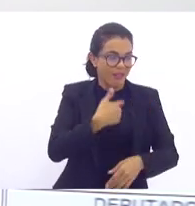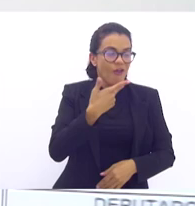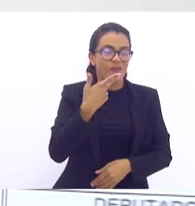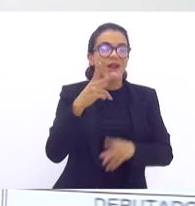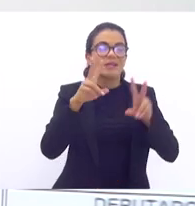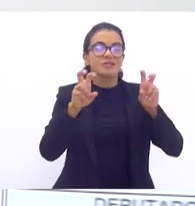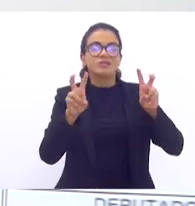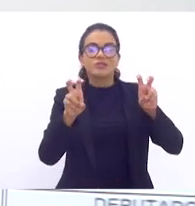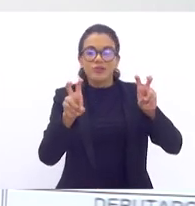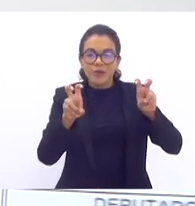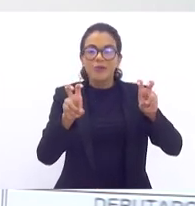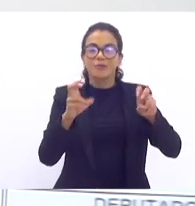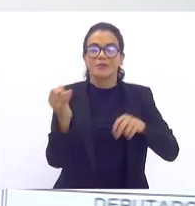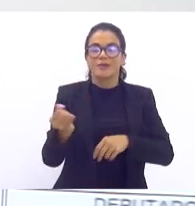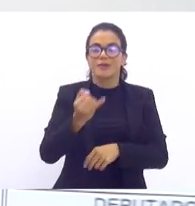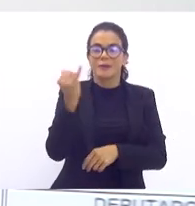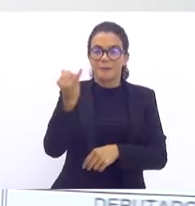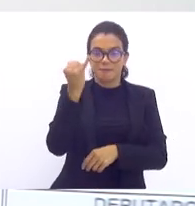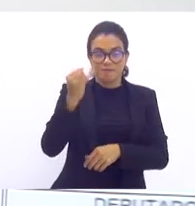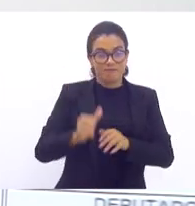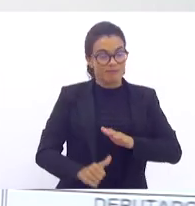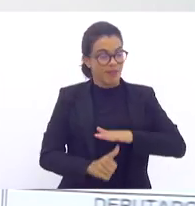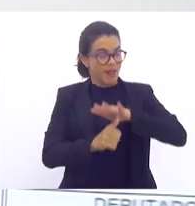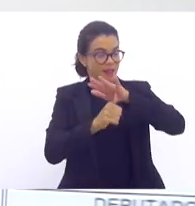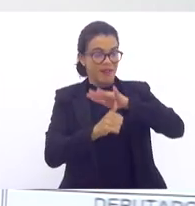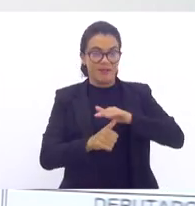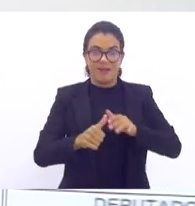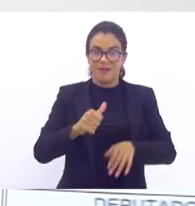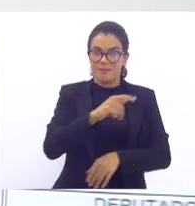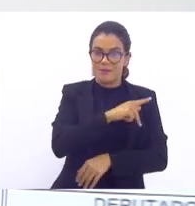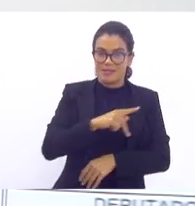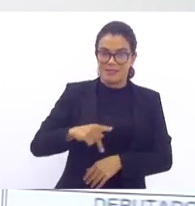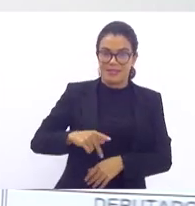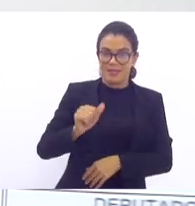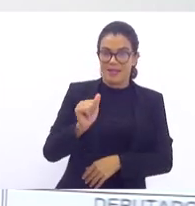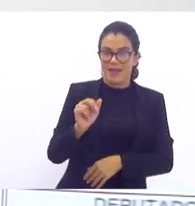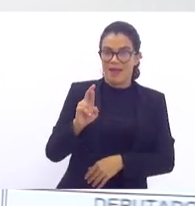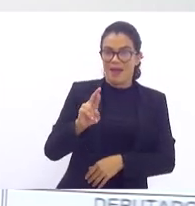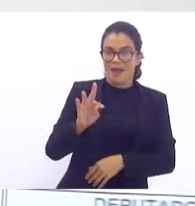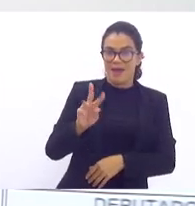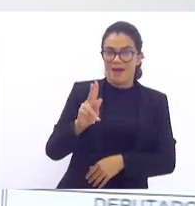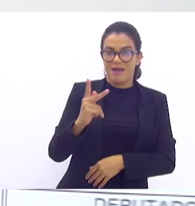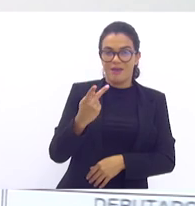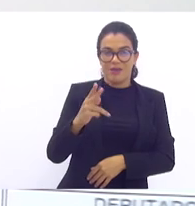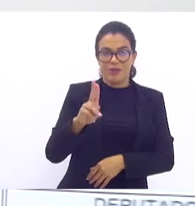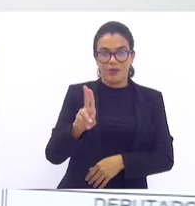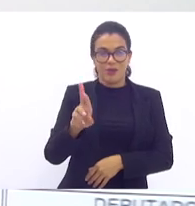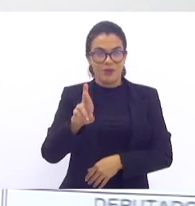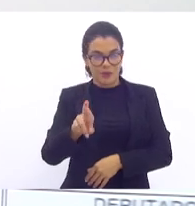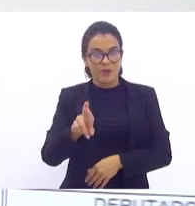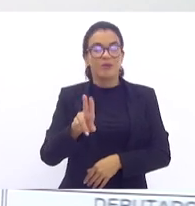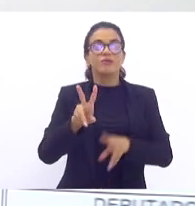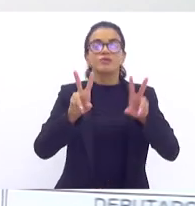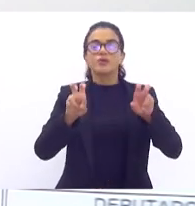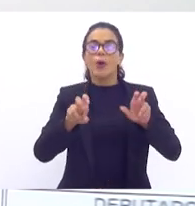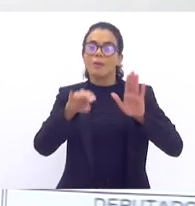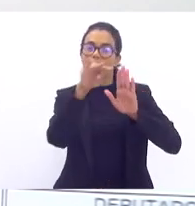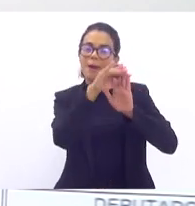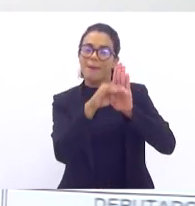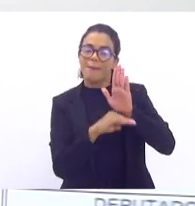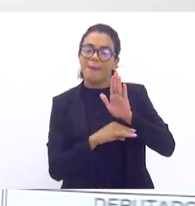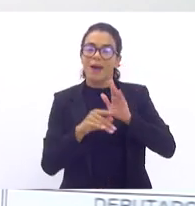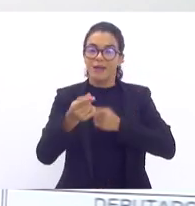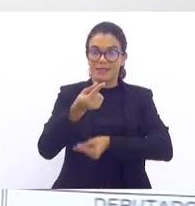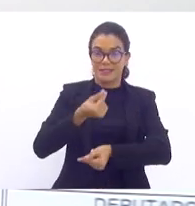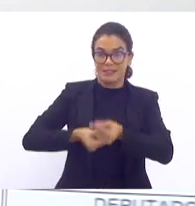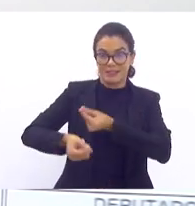ressaltei a importância da liderança do Presidente Arthur nesse processo da pauta da economia que